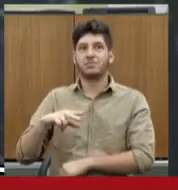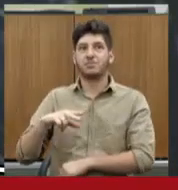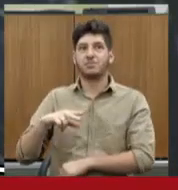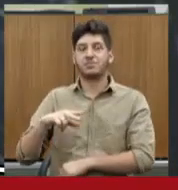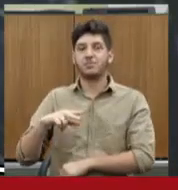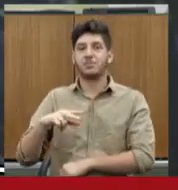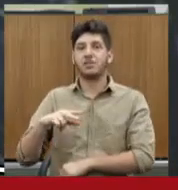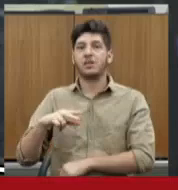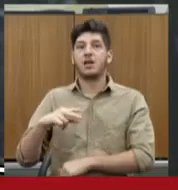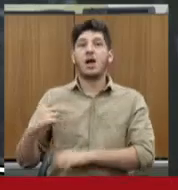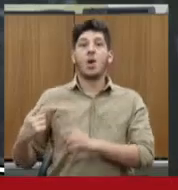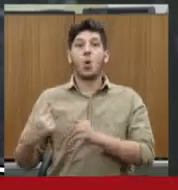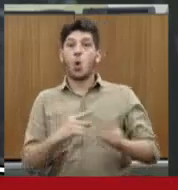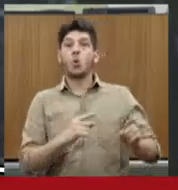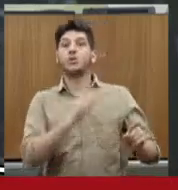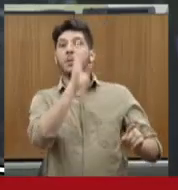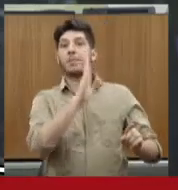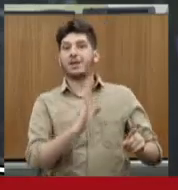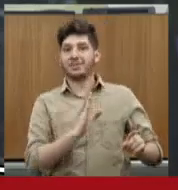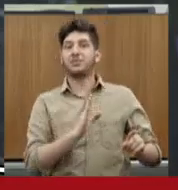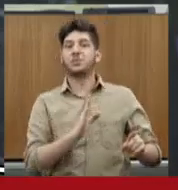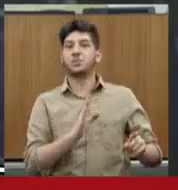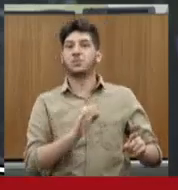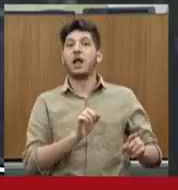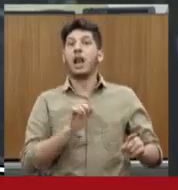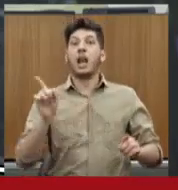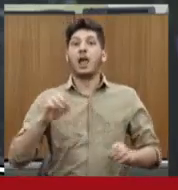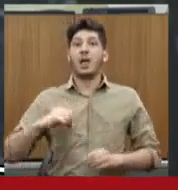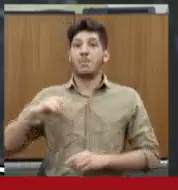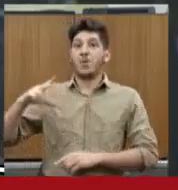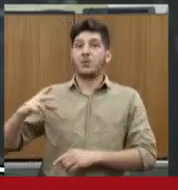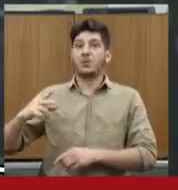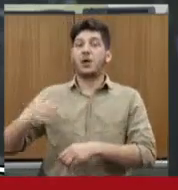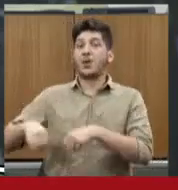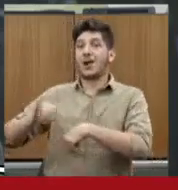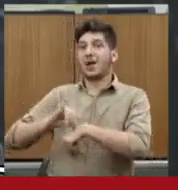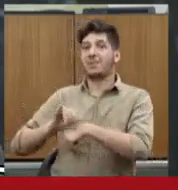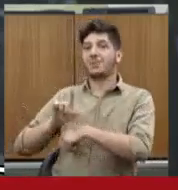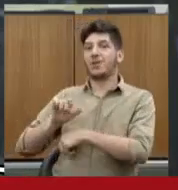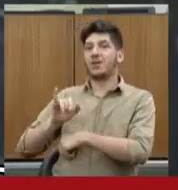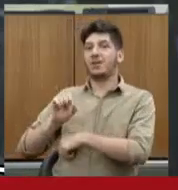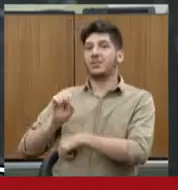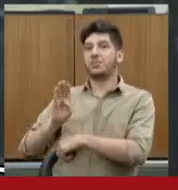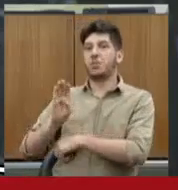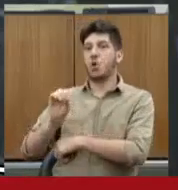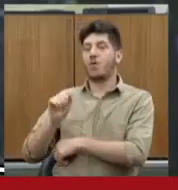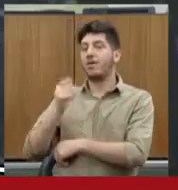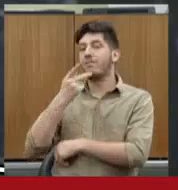antibrasileiro ferrenho, fez, lá em Lisboa, a seguinte declaração.